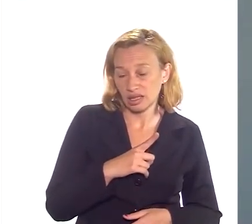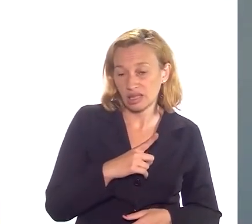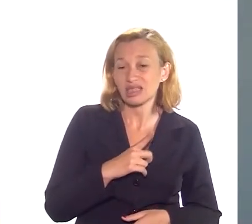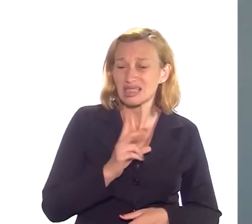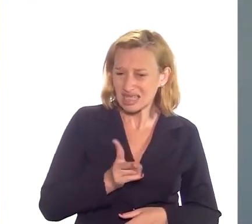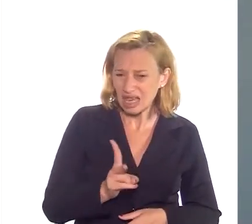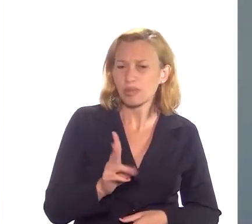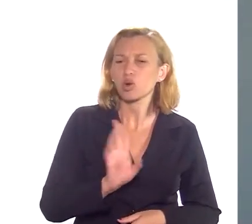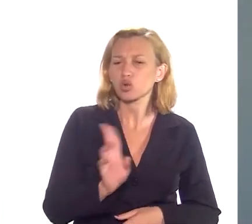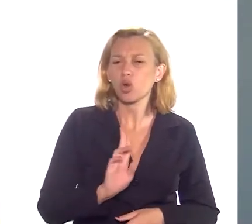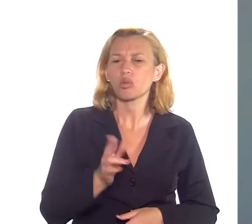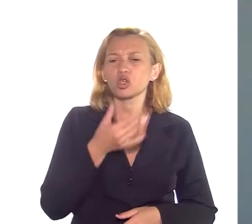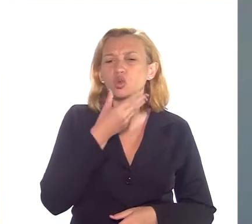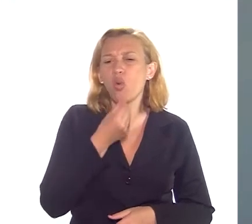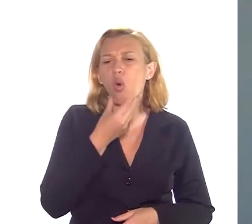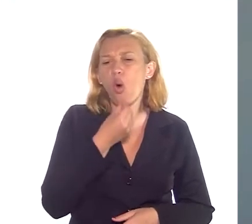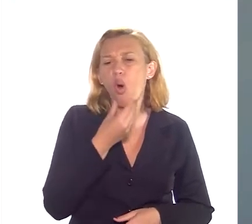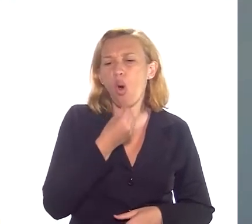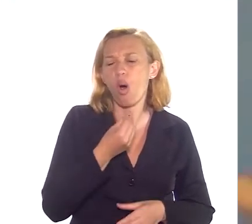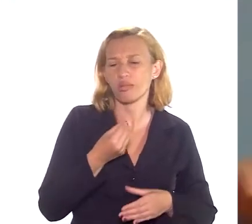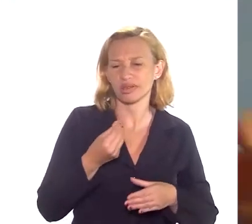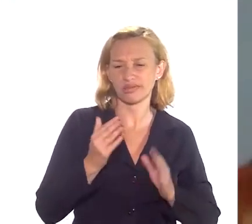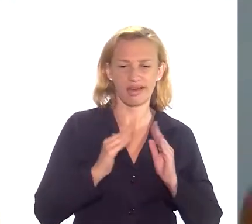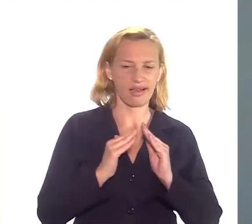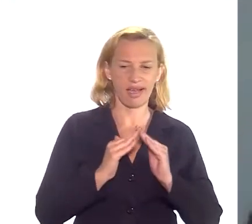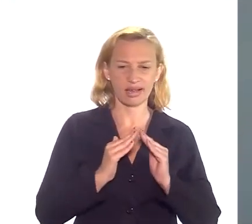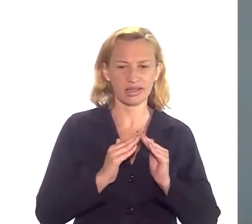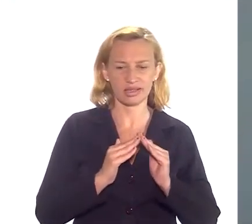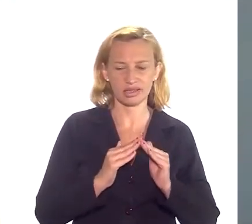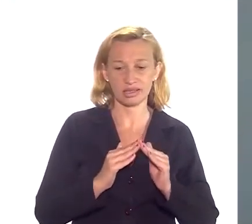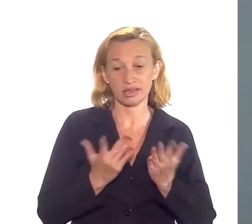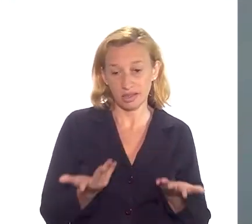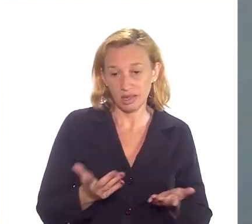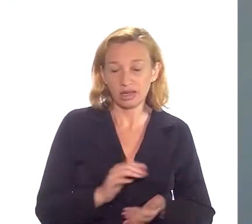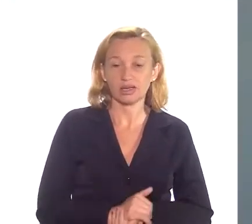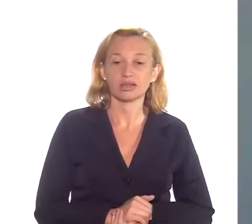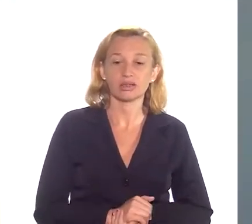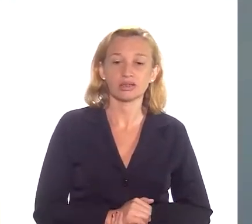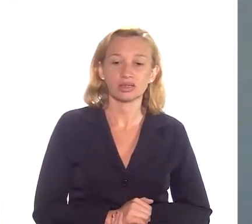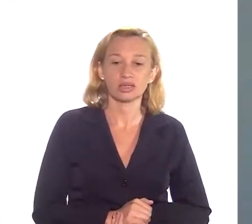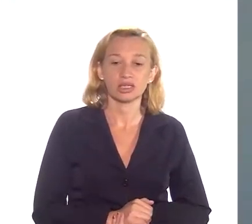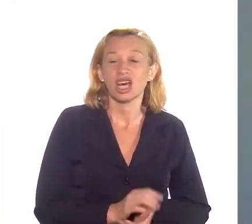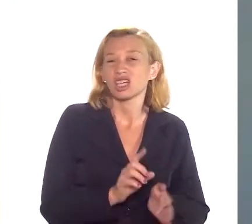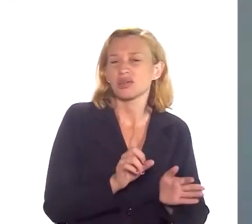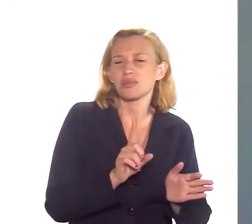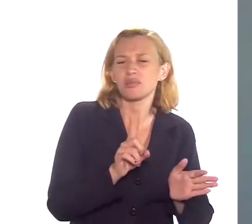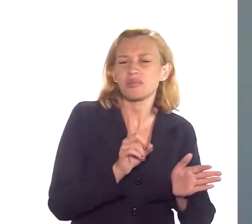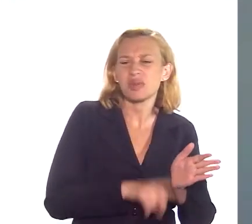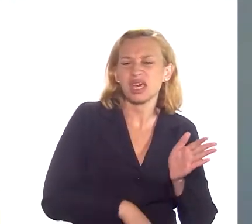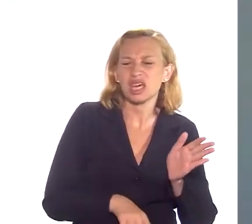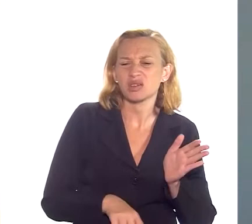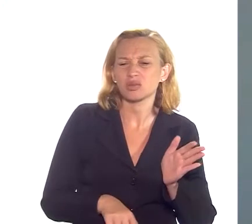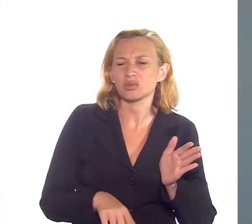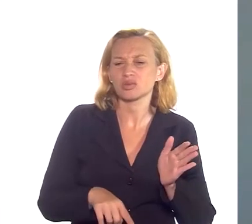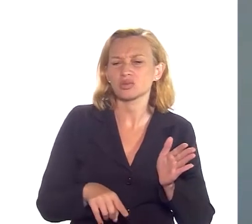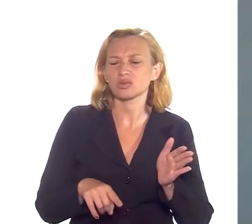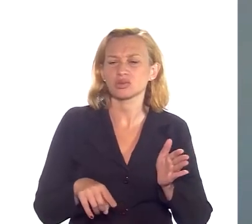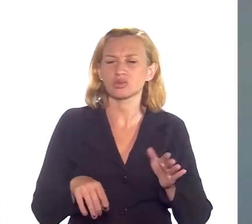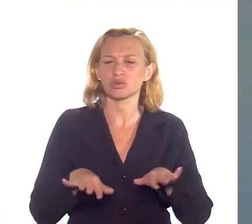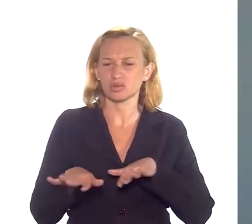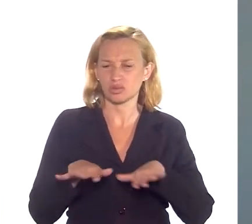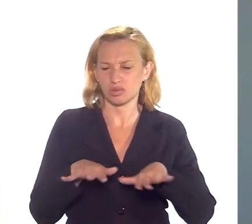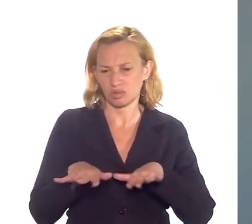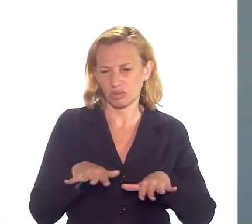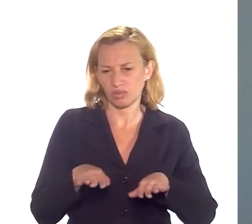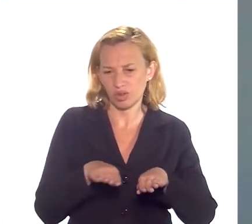dos homens, né? Então, assim como essa inserção, né, da mulher no mundo do trabalho de forma menos